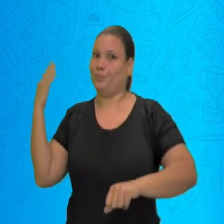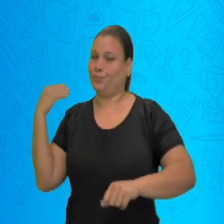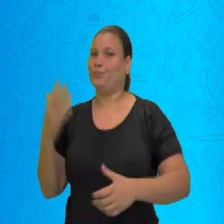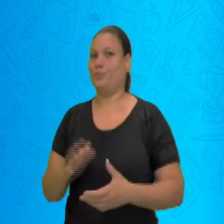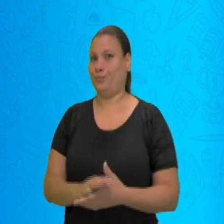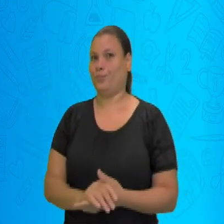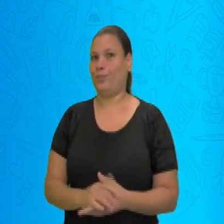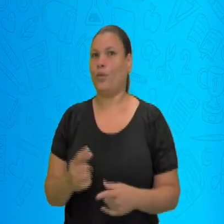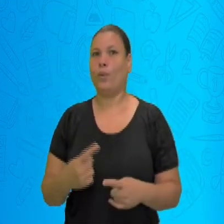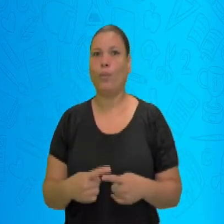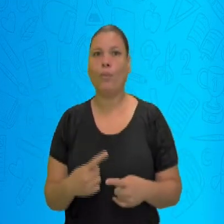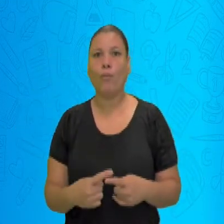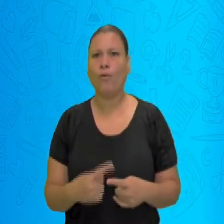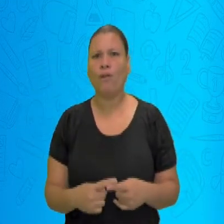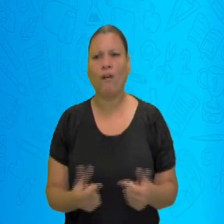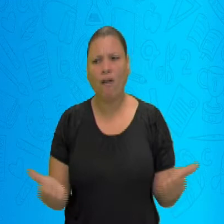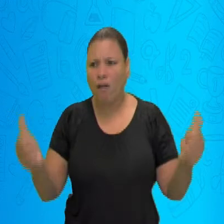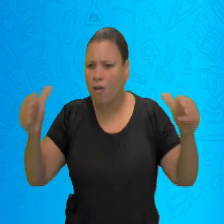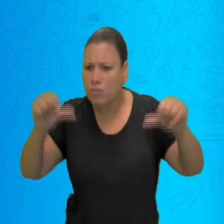colonização de